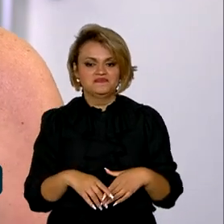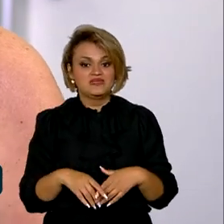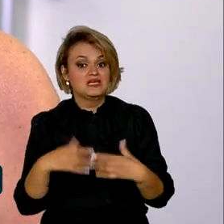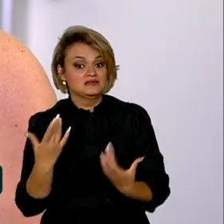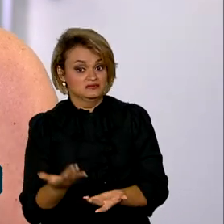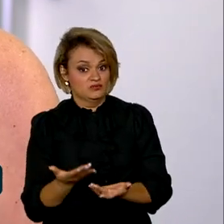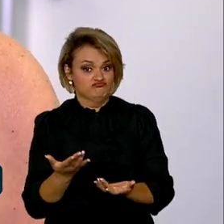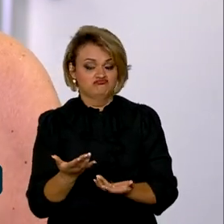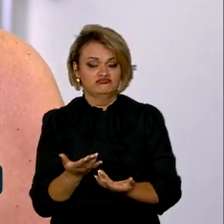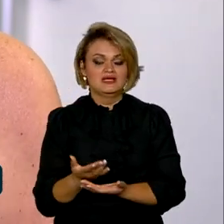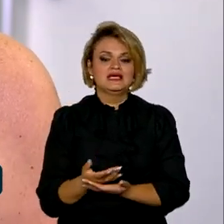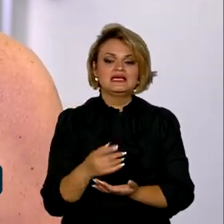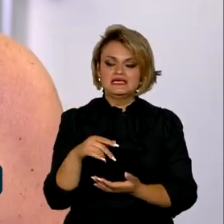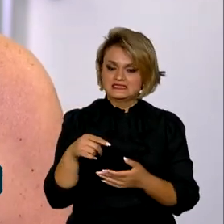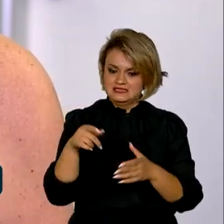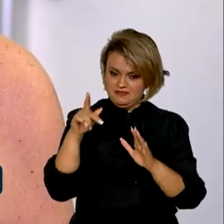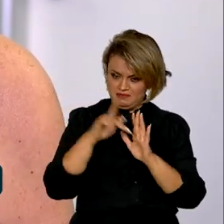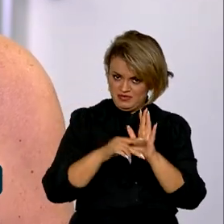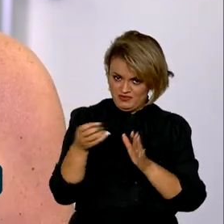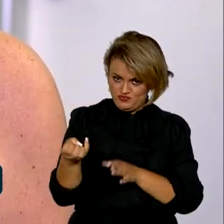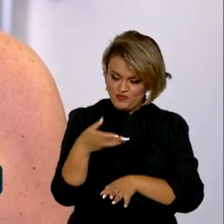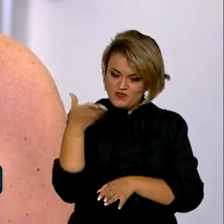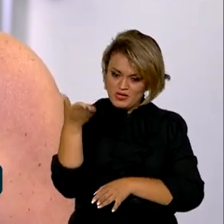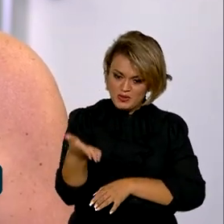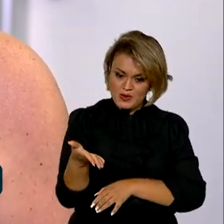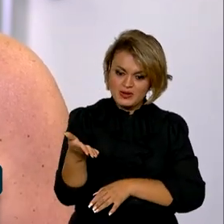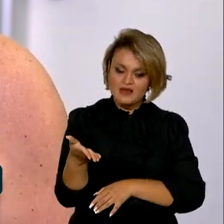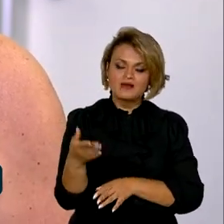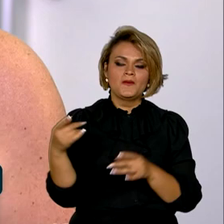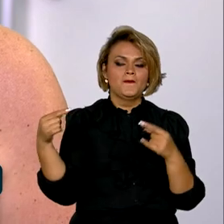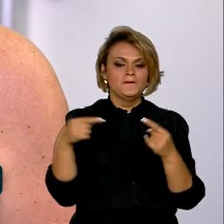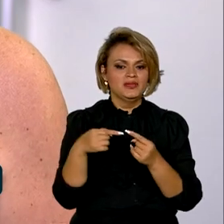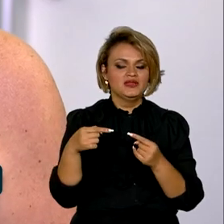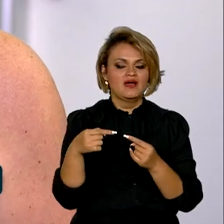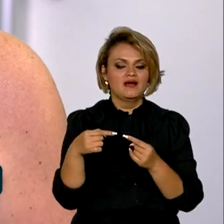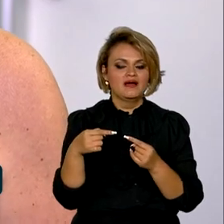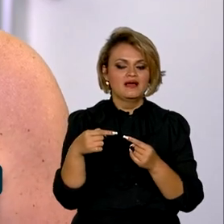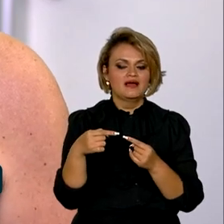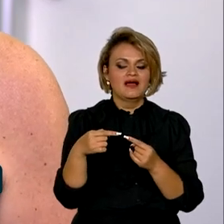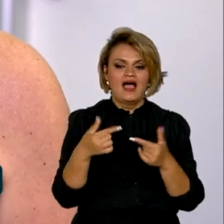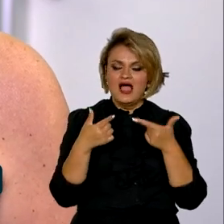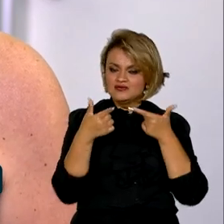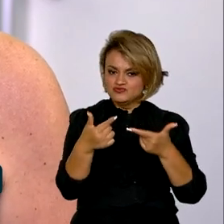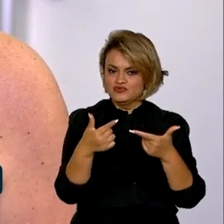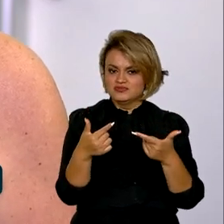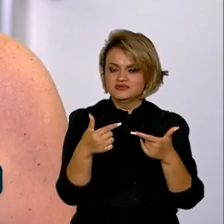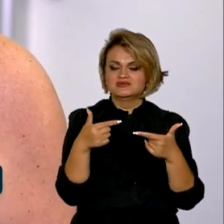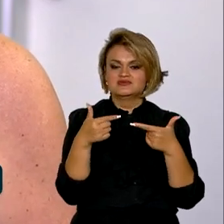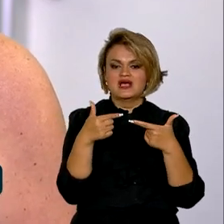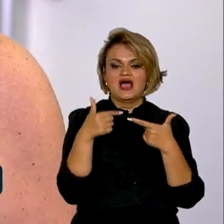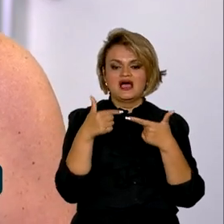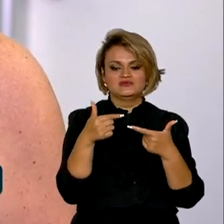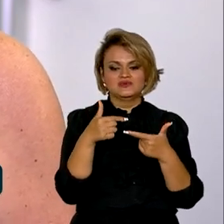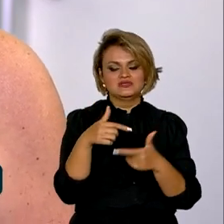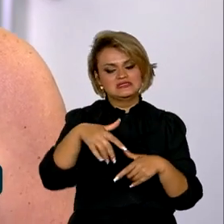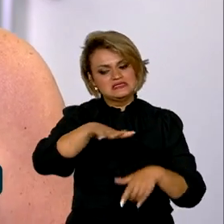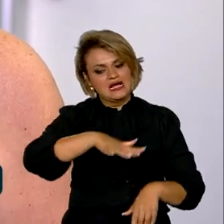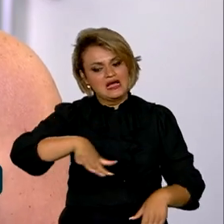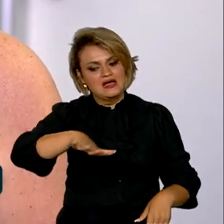a retomada do novo plano Viver Sem Limite envolve ações, né, tanto na